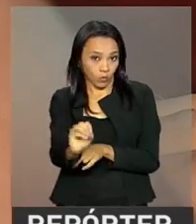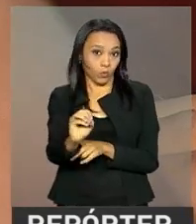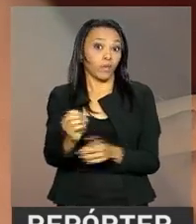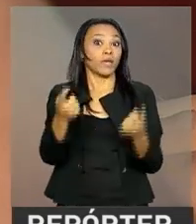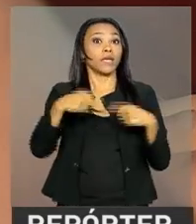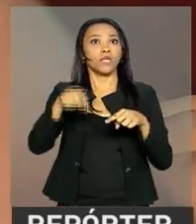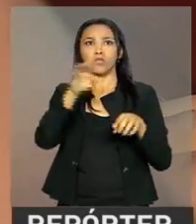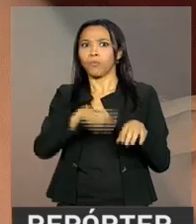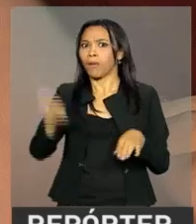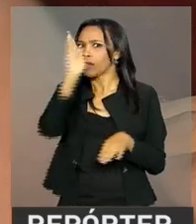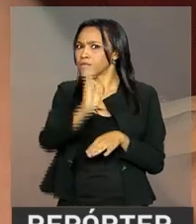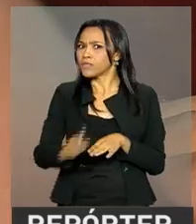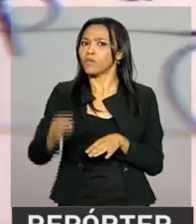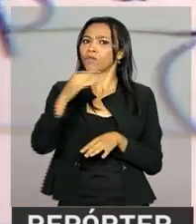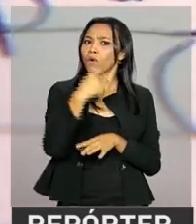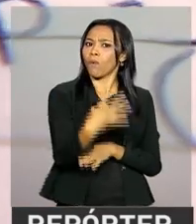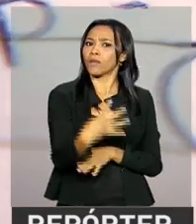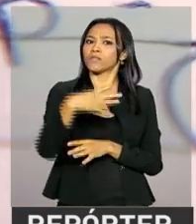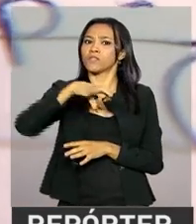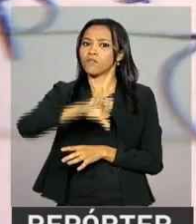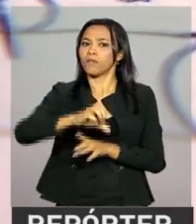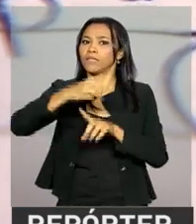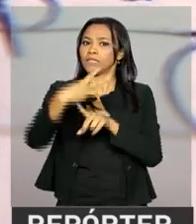média Nacional foi de